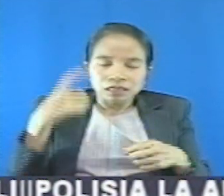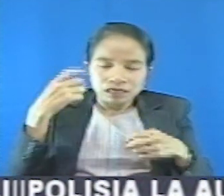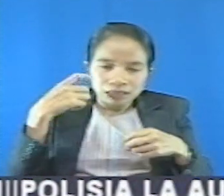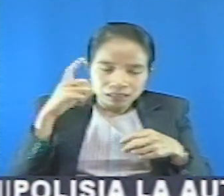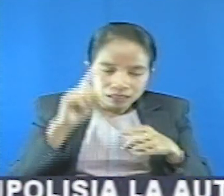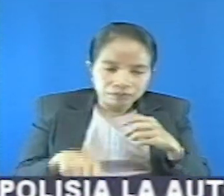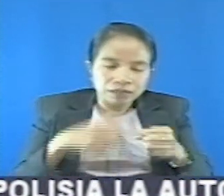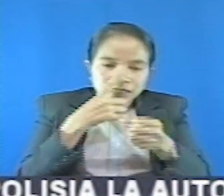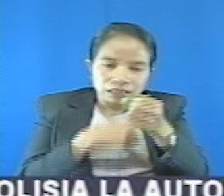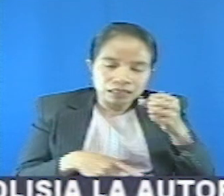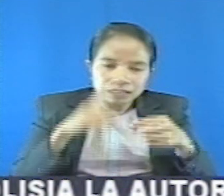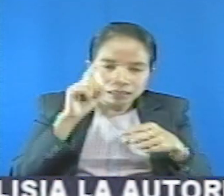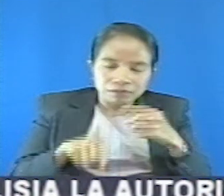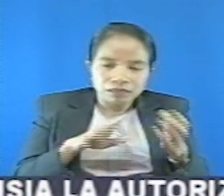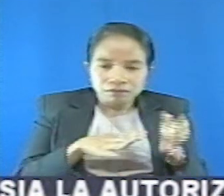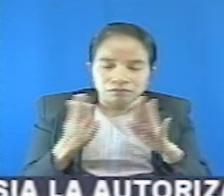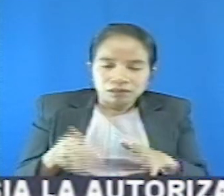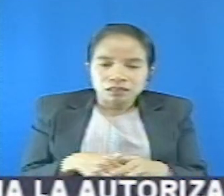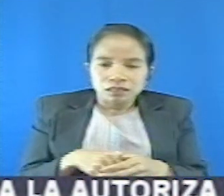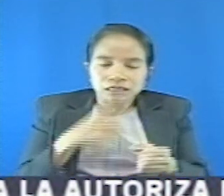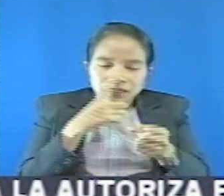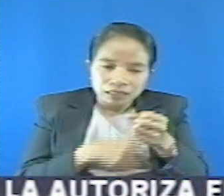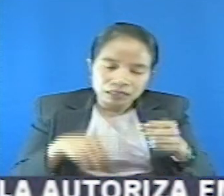grave so vale, ato ba tira sira la vele kanik, la vele mate,